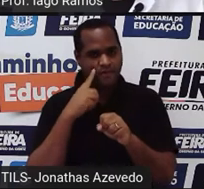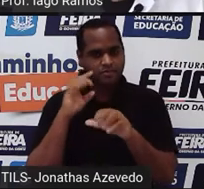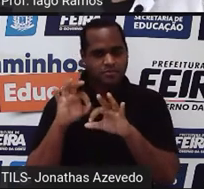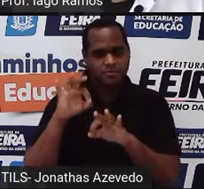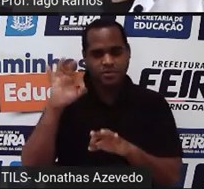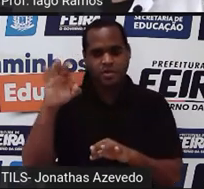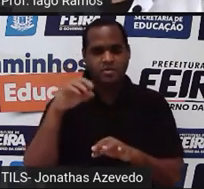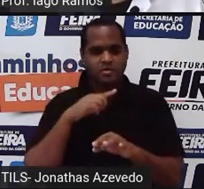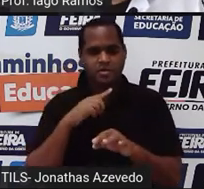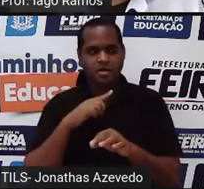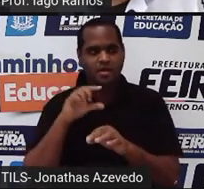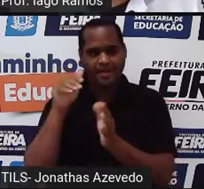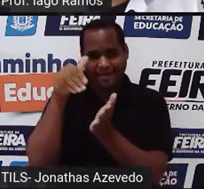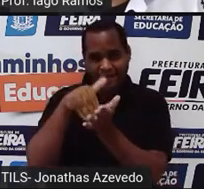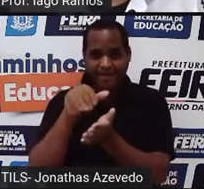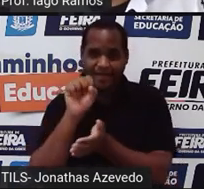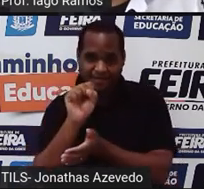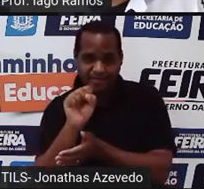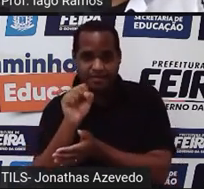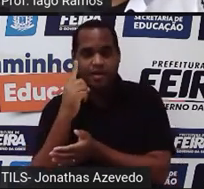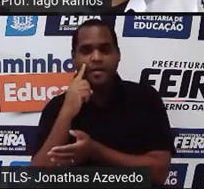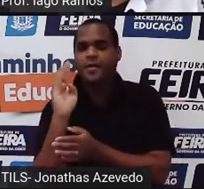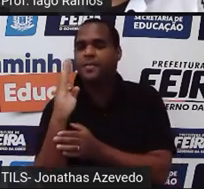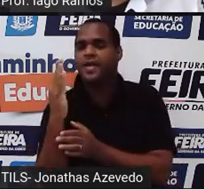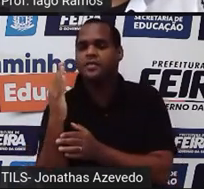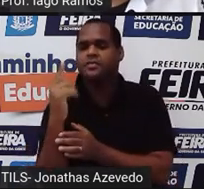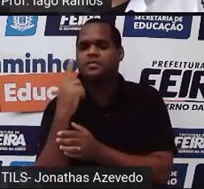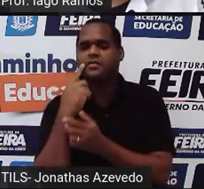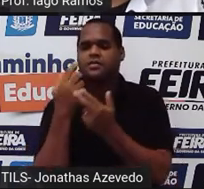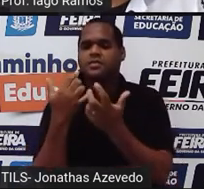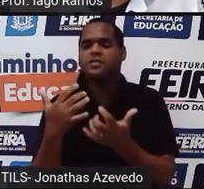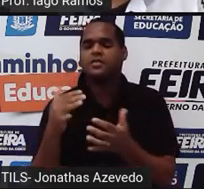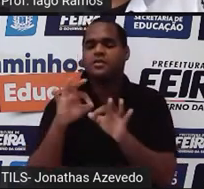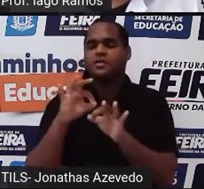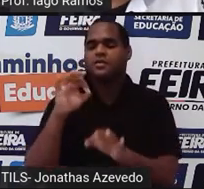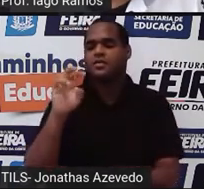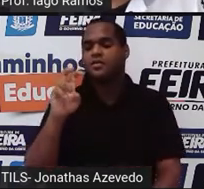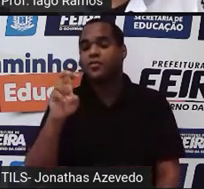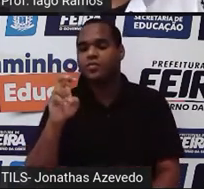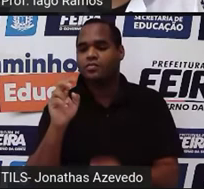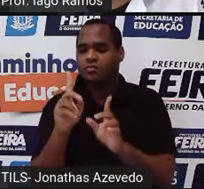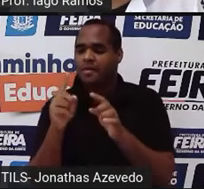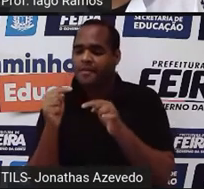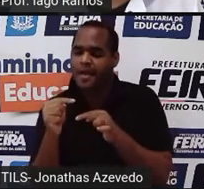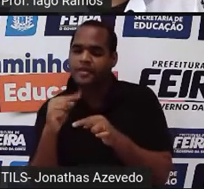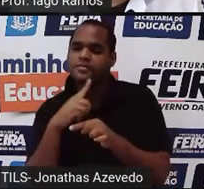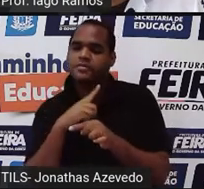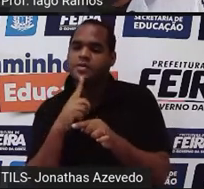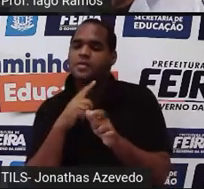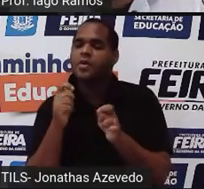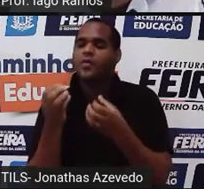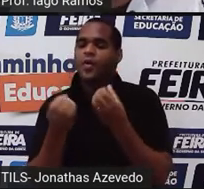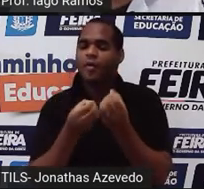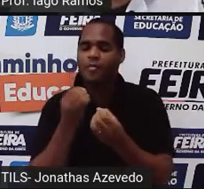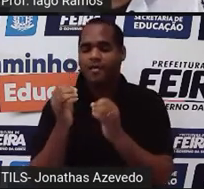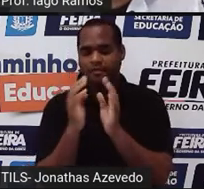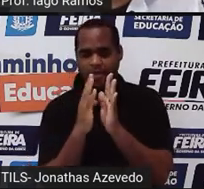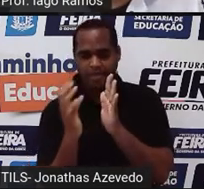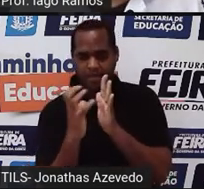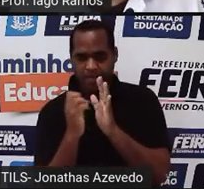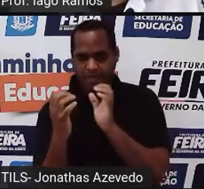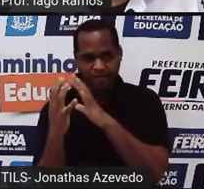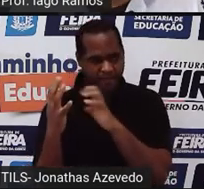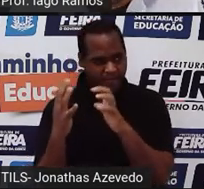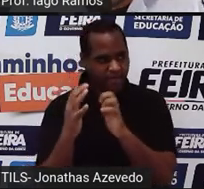dele até o ponto S, que é o espelho, dá uma distância ali de 5 quadrados. O reflexo desse ponto